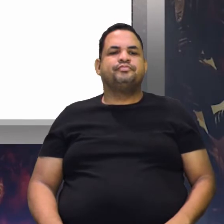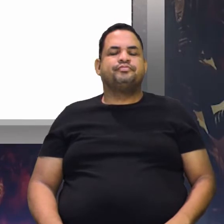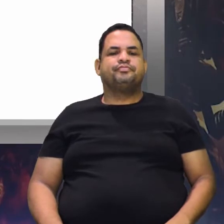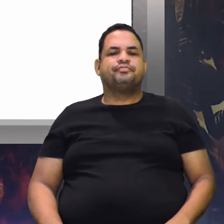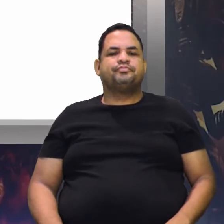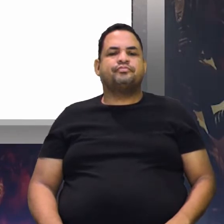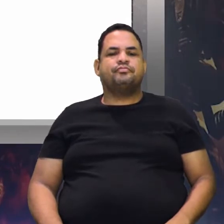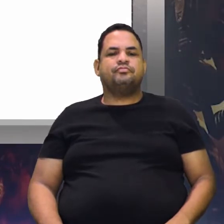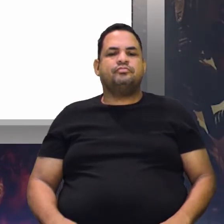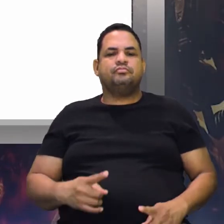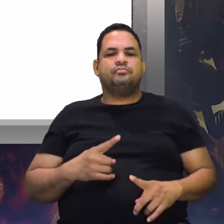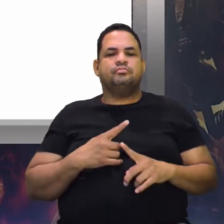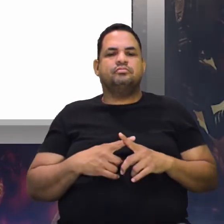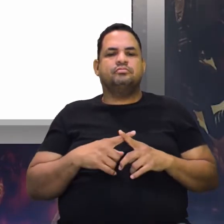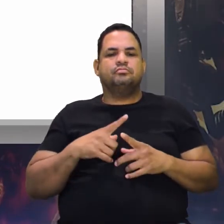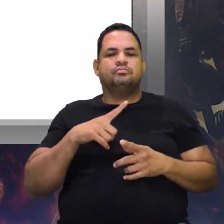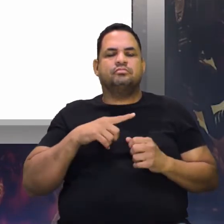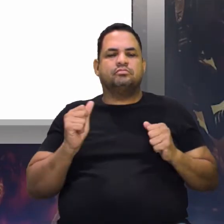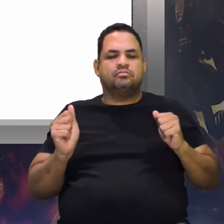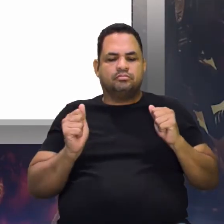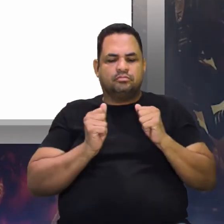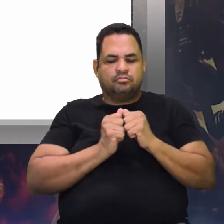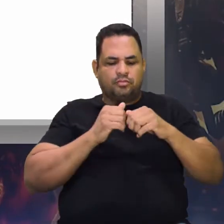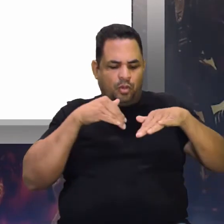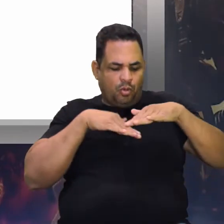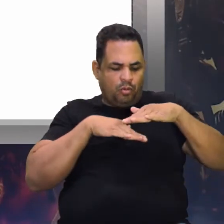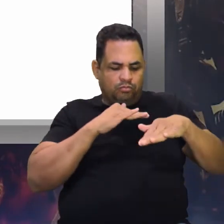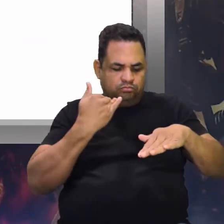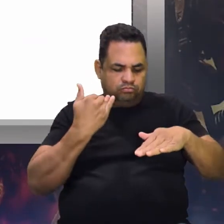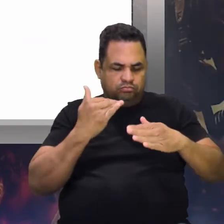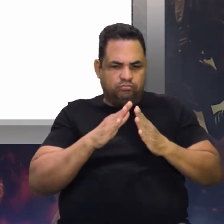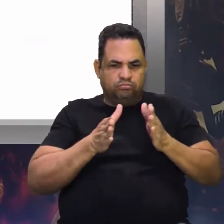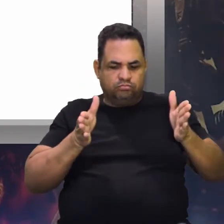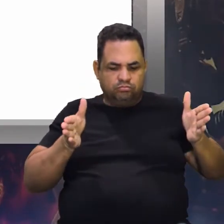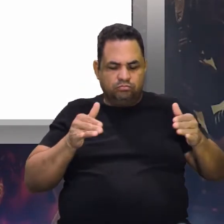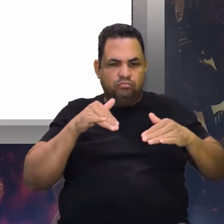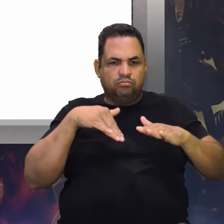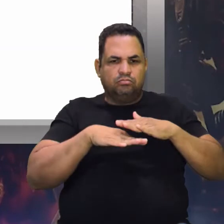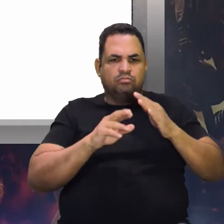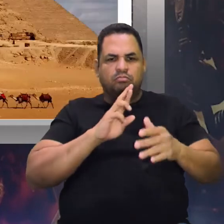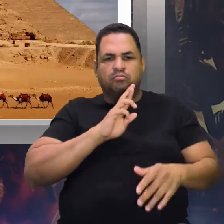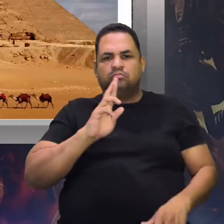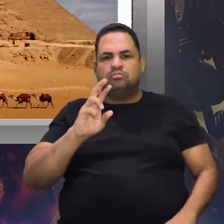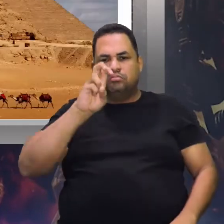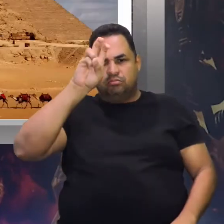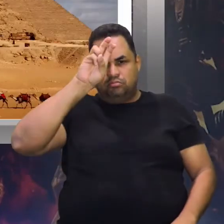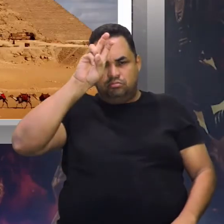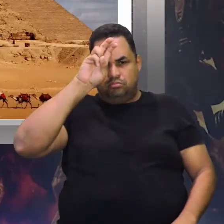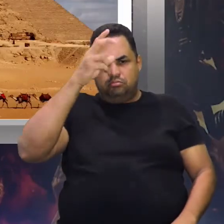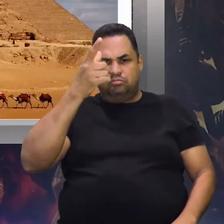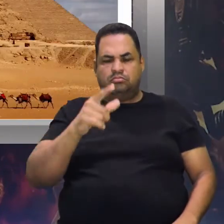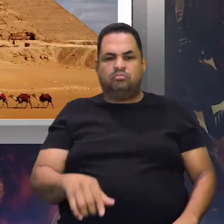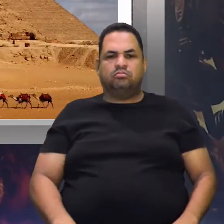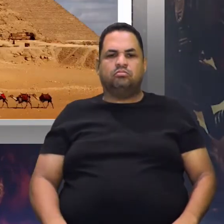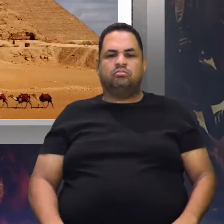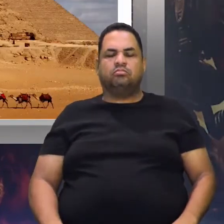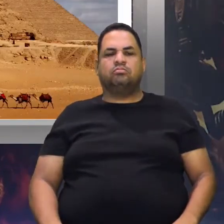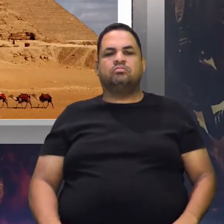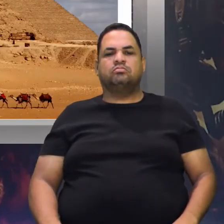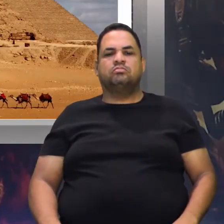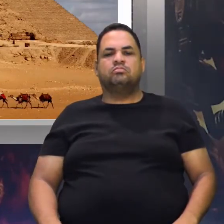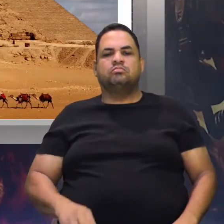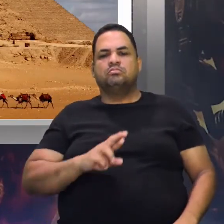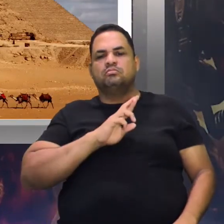tinha junto aos túmulos esse livro? A religião egípcia, que